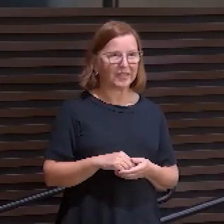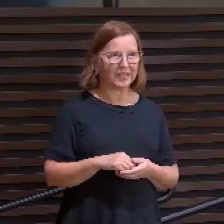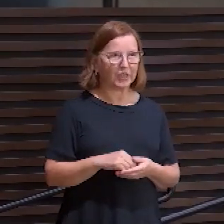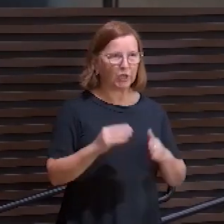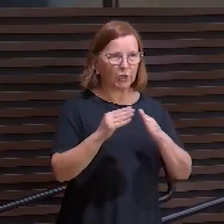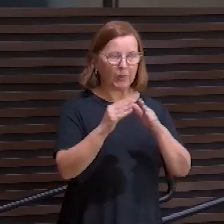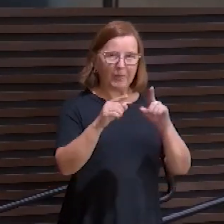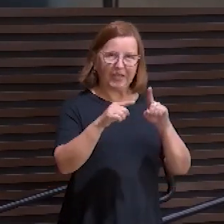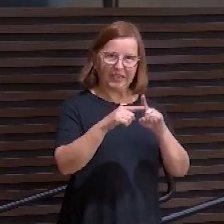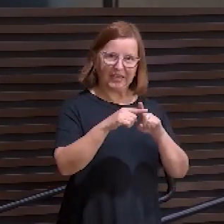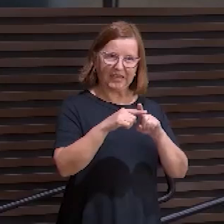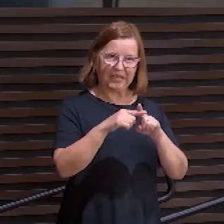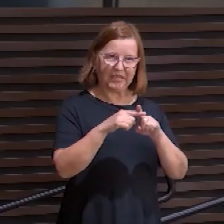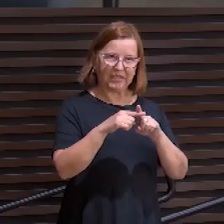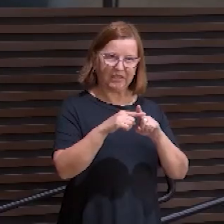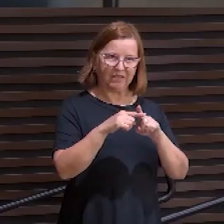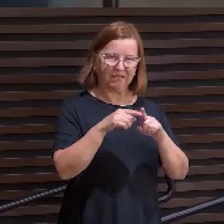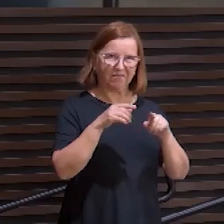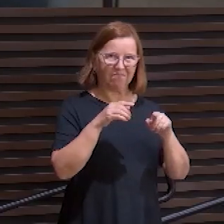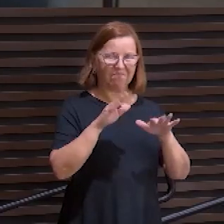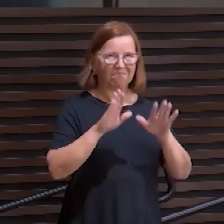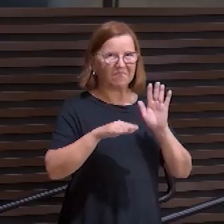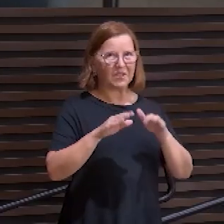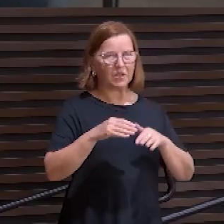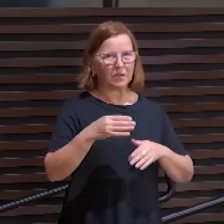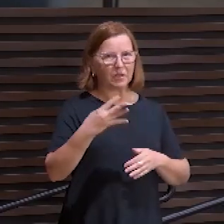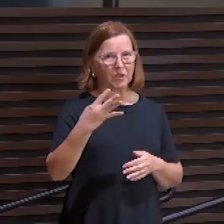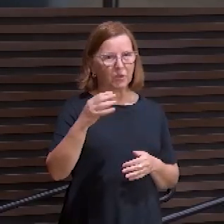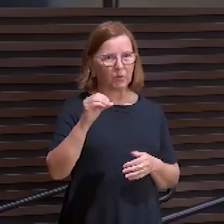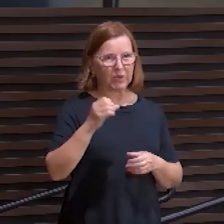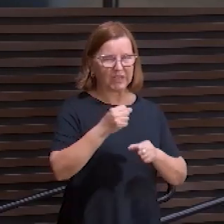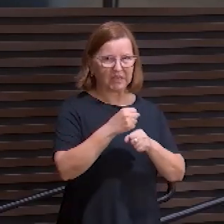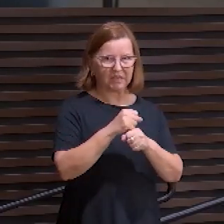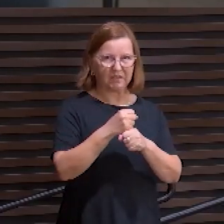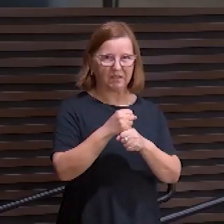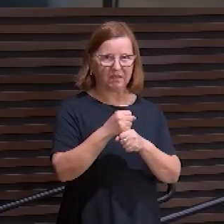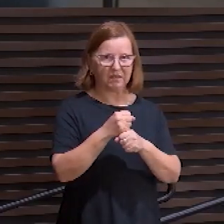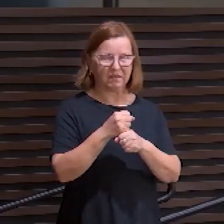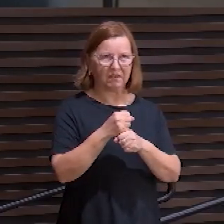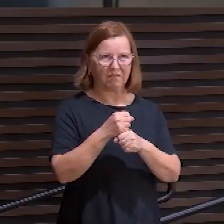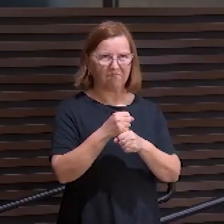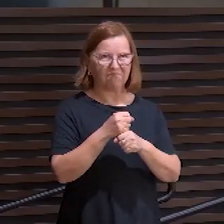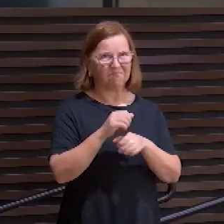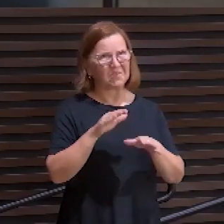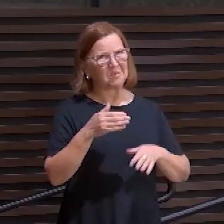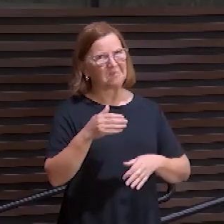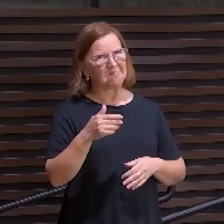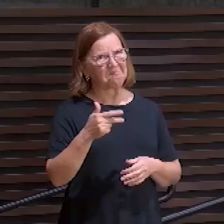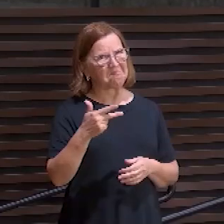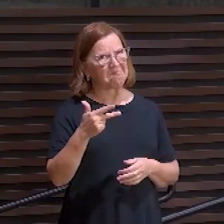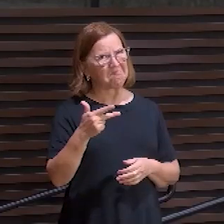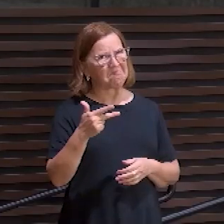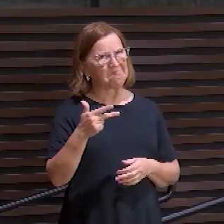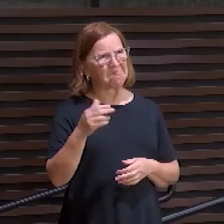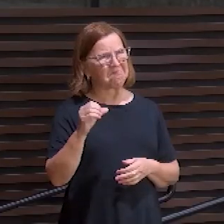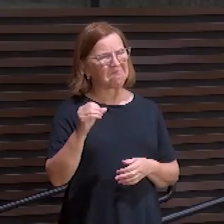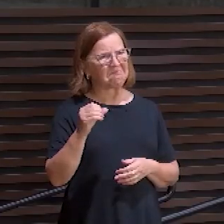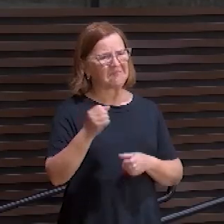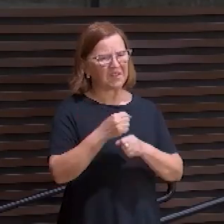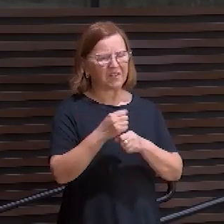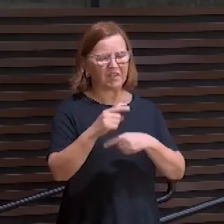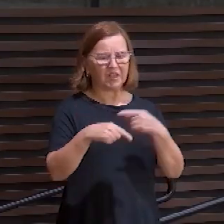ou menos 40 anos, 30 e tantos anos depois da morte do Senhor